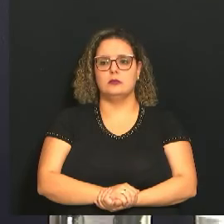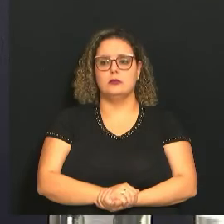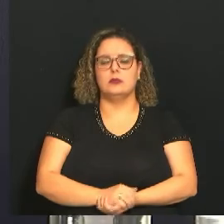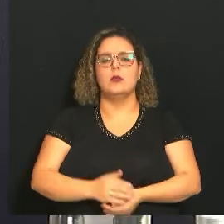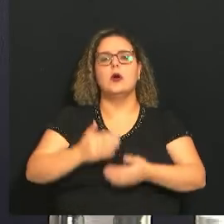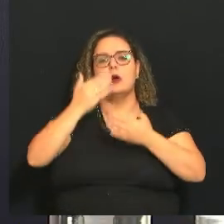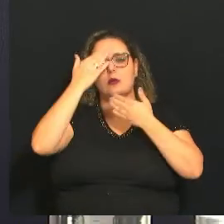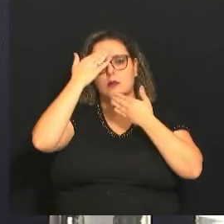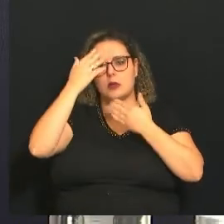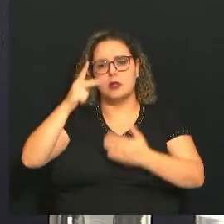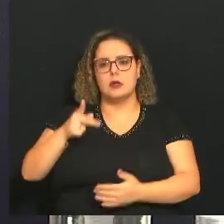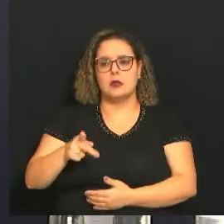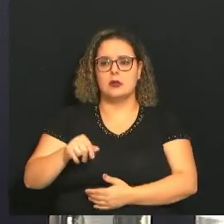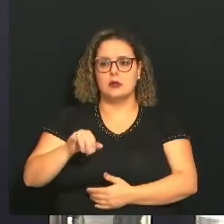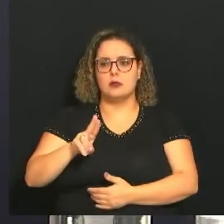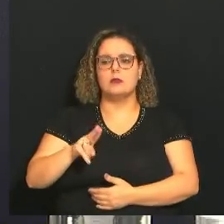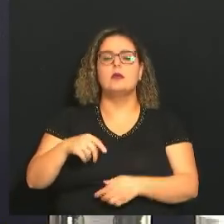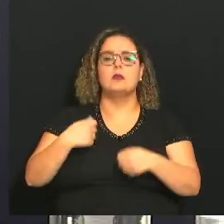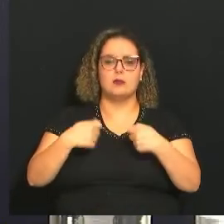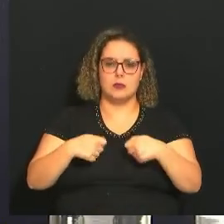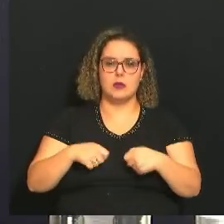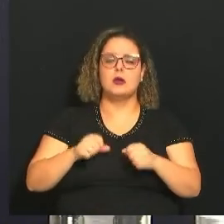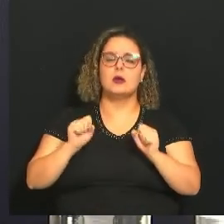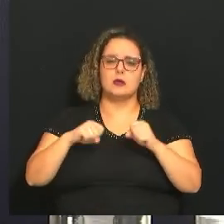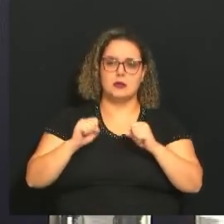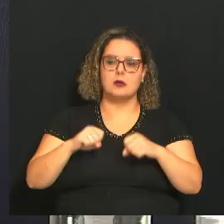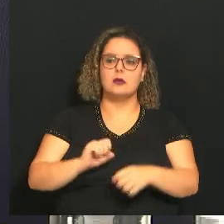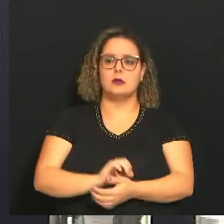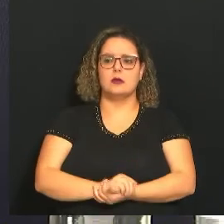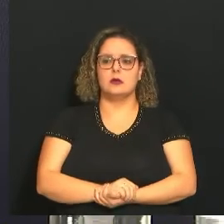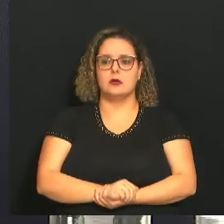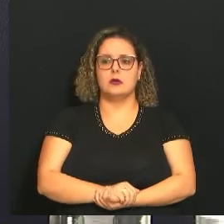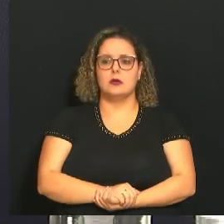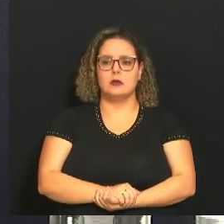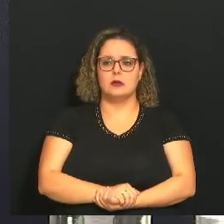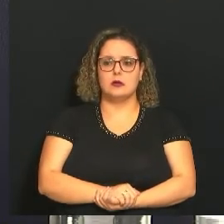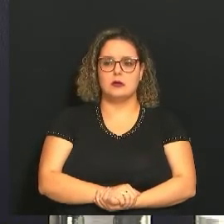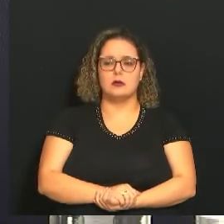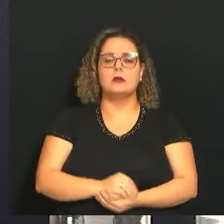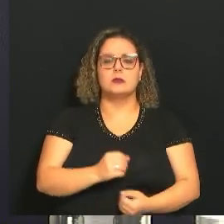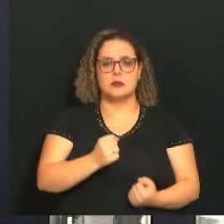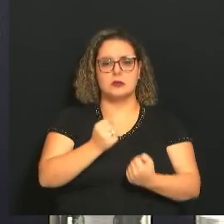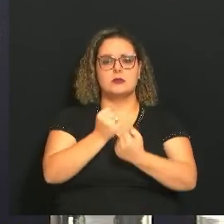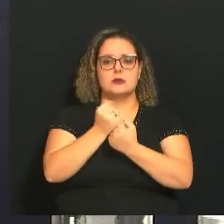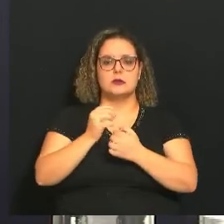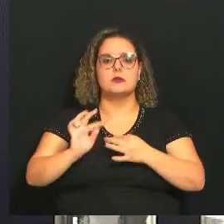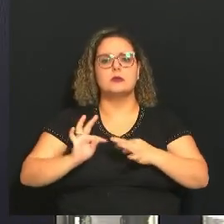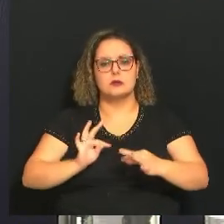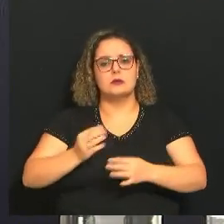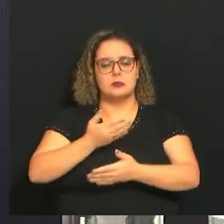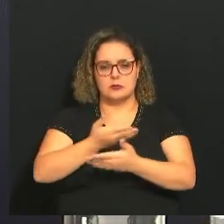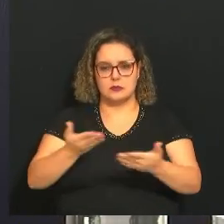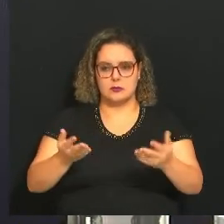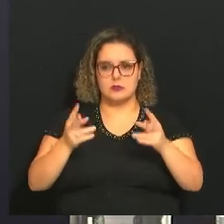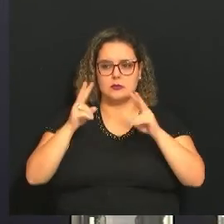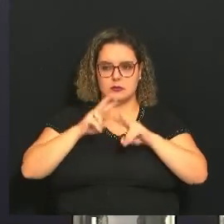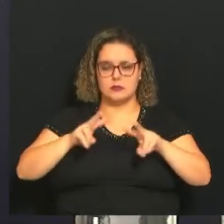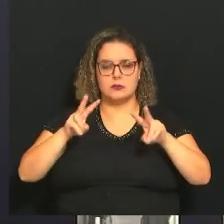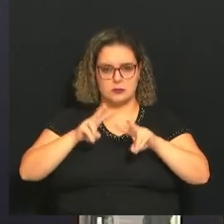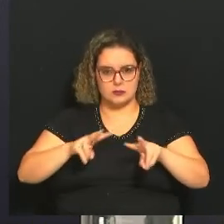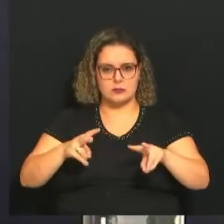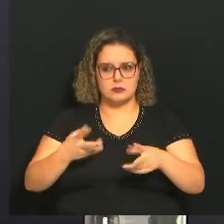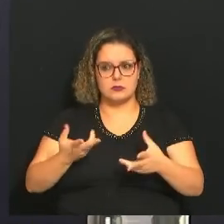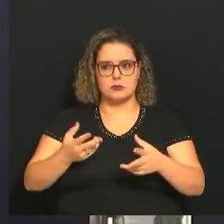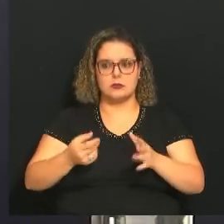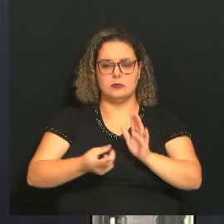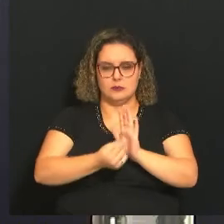Obrigada, Pio. A gente vai precisar, sim, viu? Vai precisar muito desse apoio técnico que vocês têm, de olhar as contas públicas,